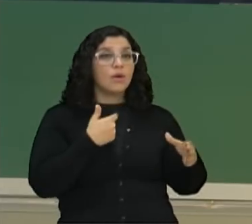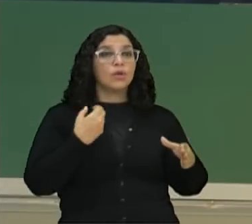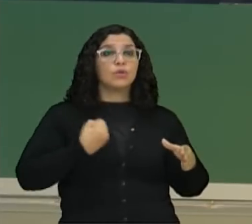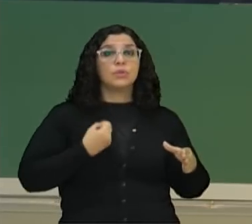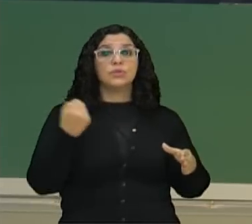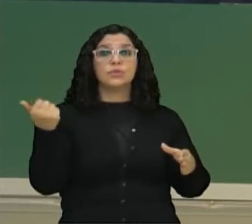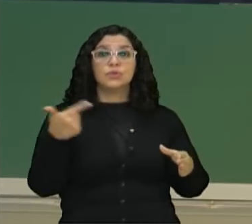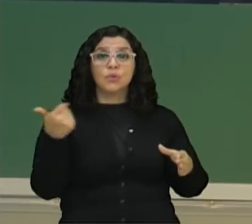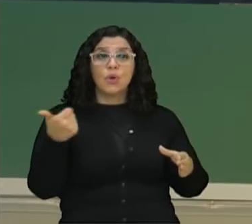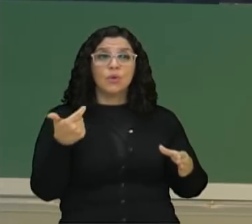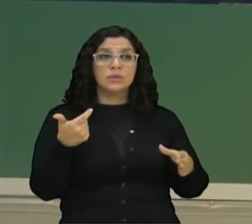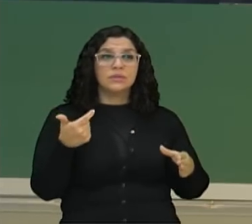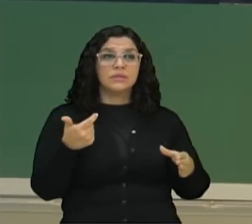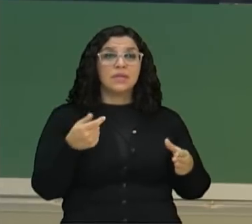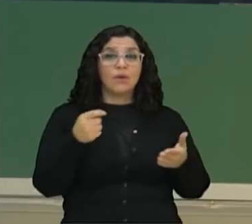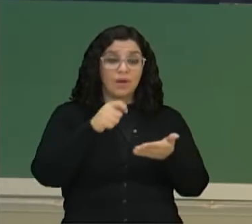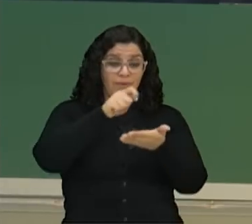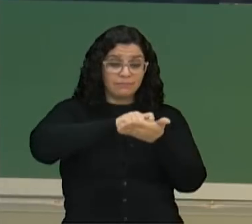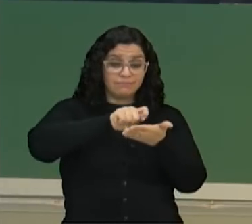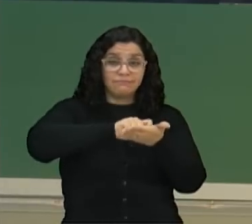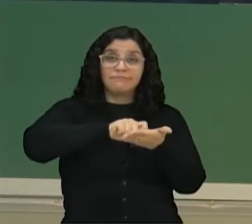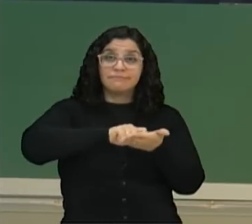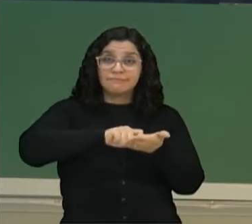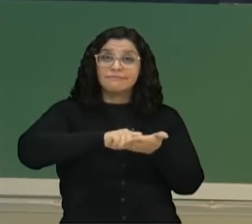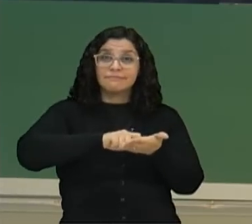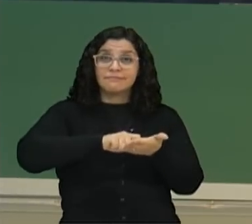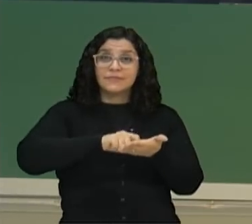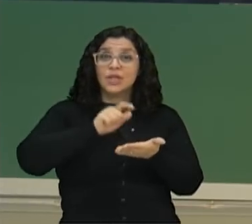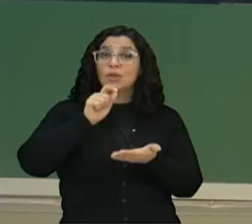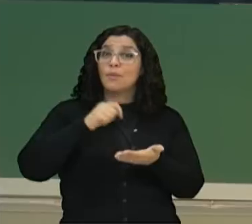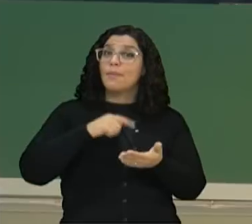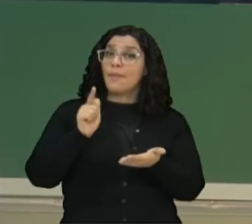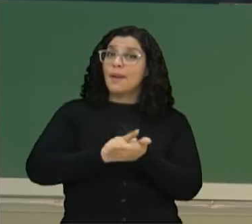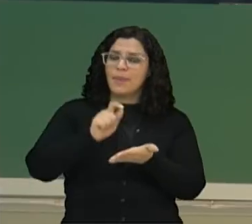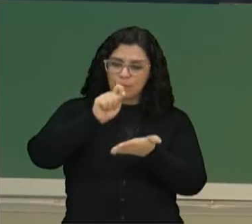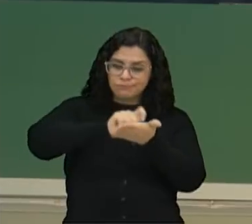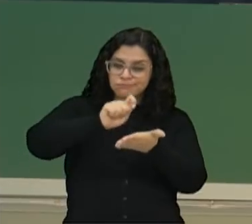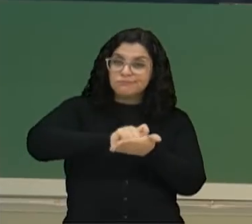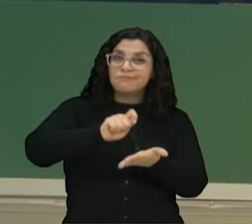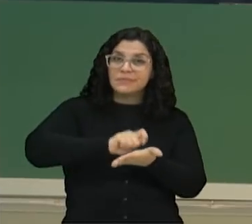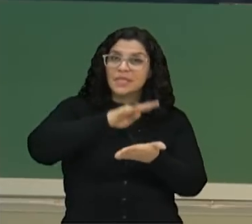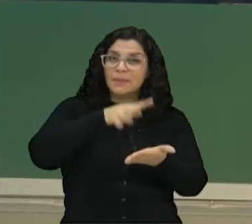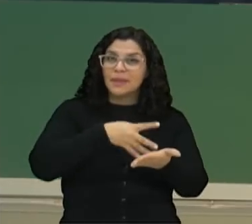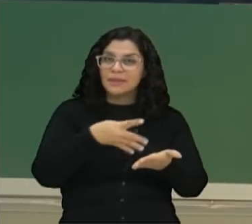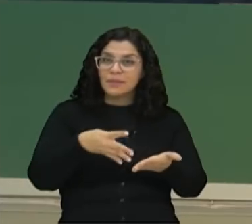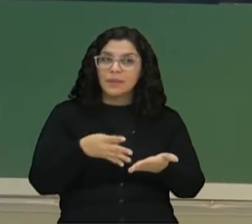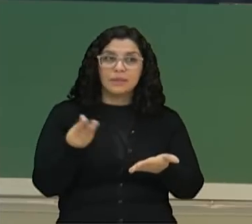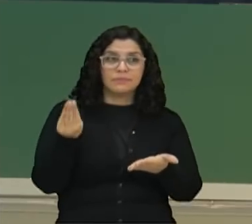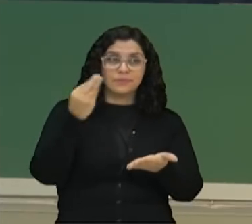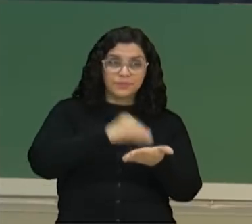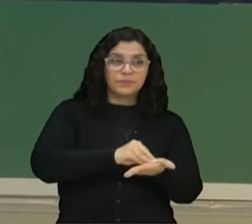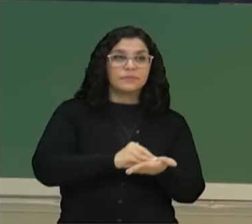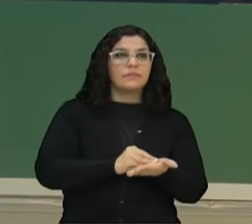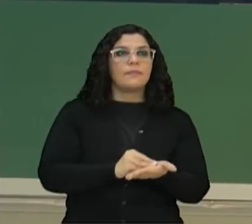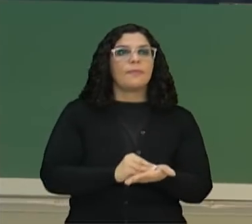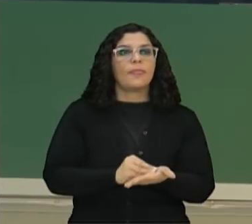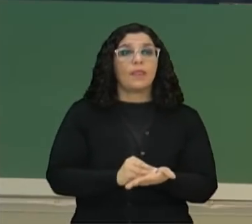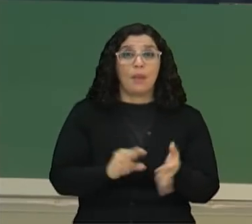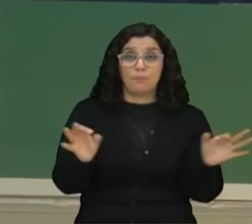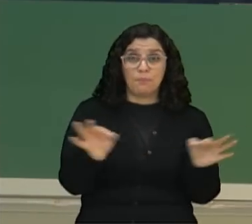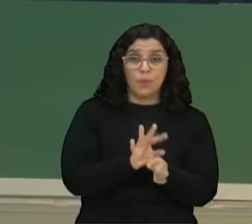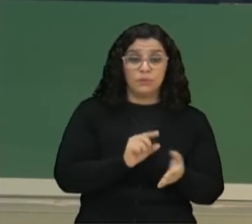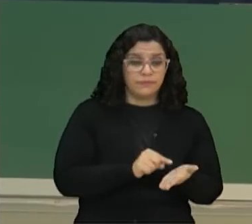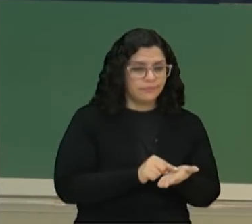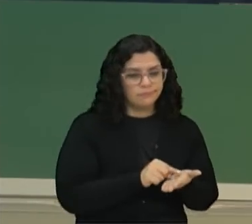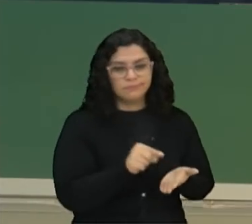número 12, daí ele vai escrever no registro dele, na tabela dele, marcou lá 12. Aí ele correu